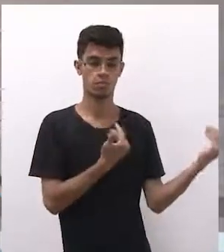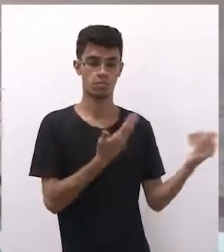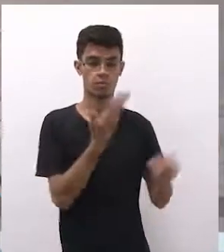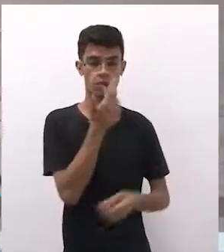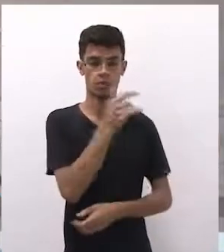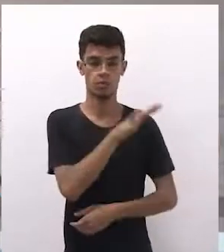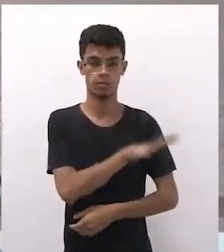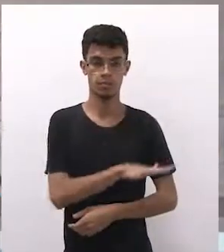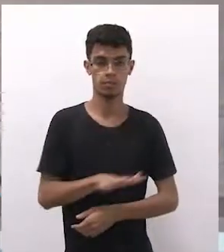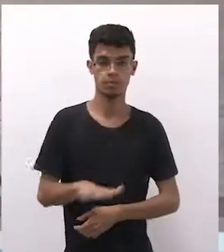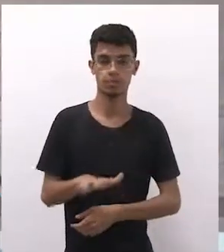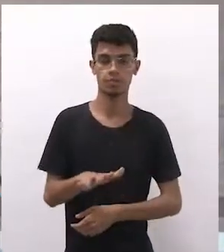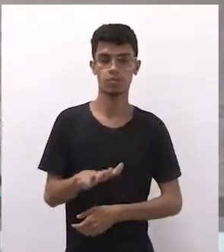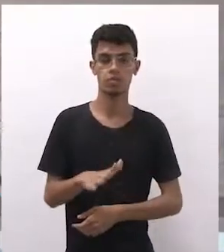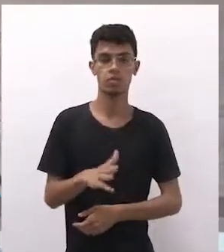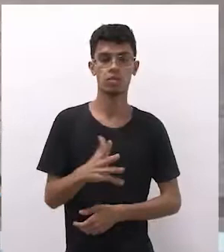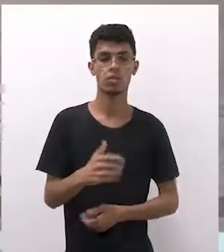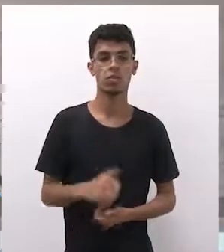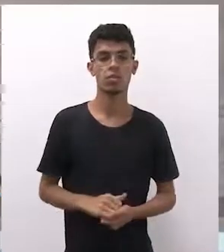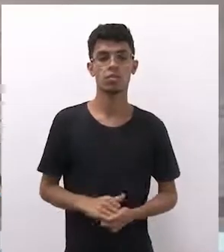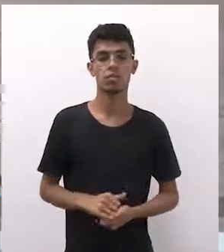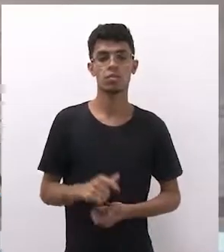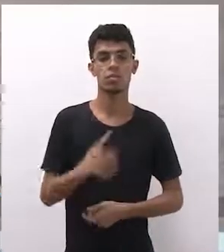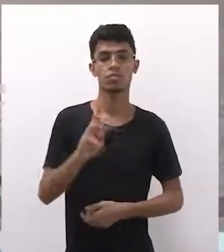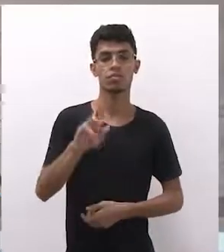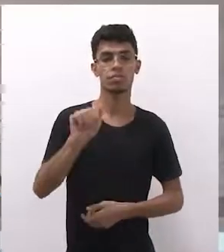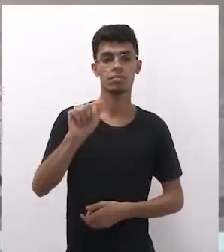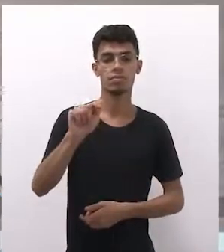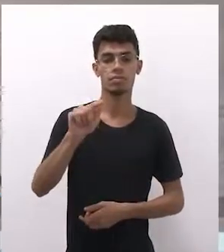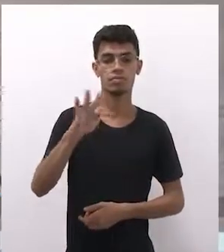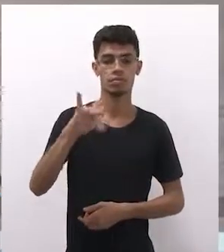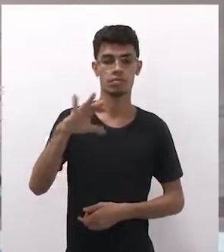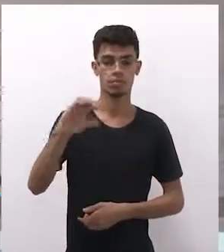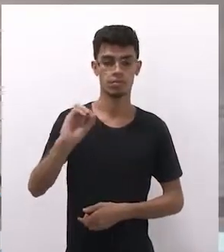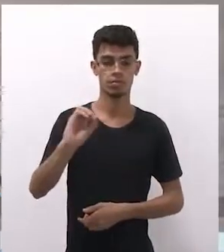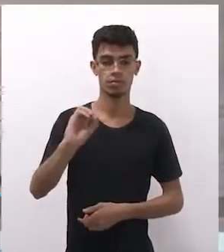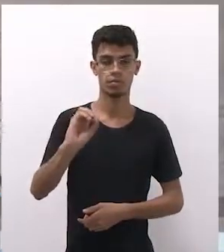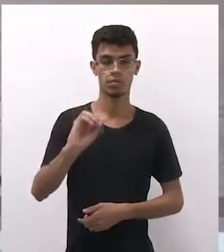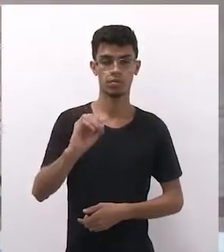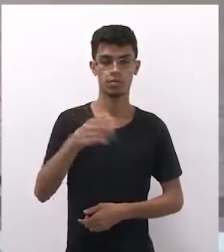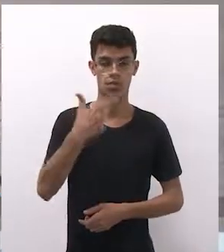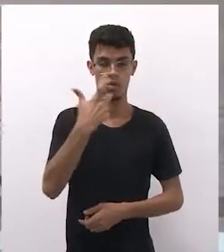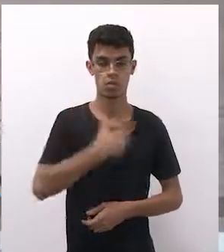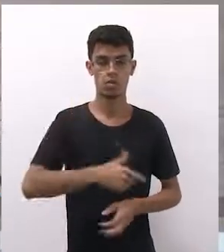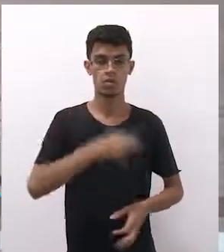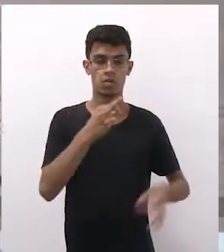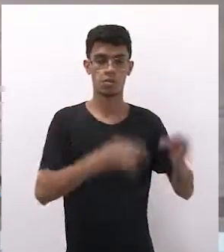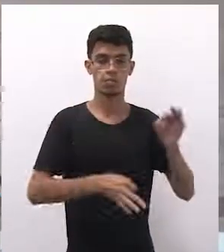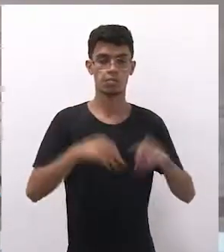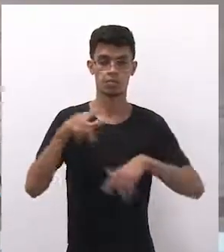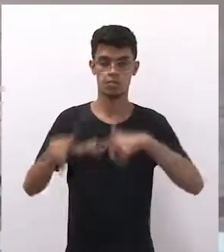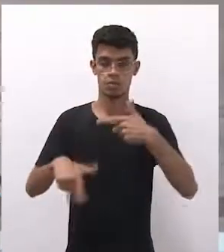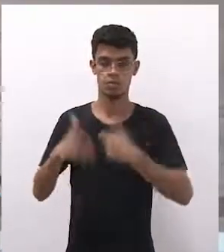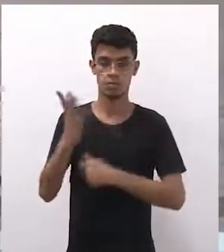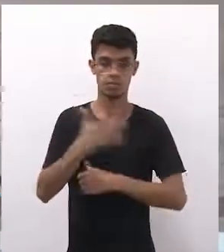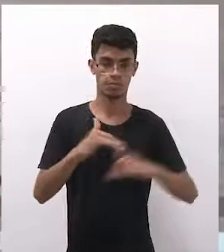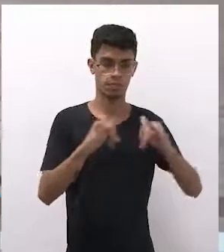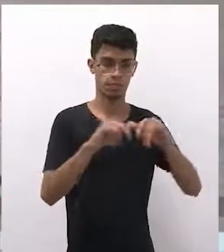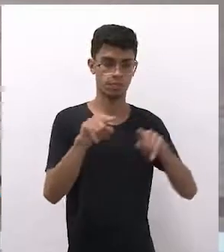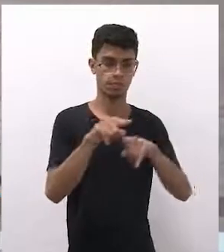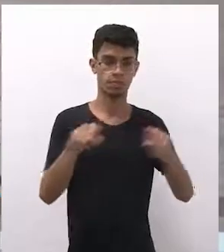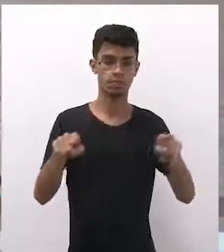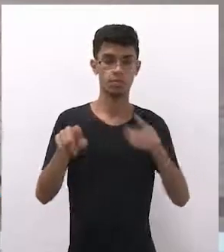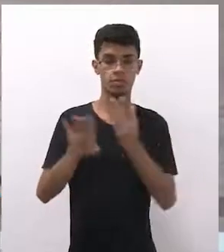do tráfico. Eu mesma, quando referi, eu que sou juíza do trabalho, né, quando eu referi para vocês que eu estava um